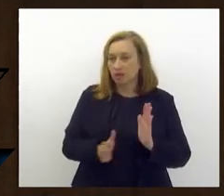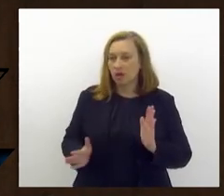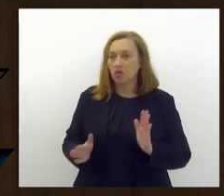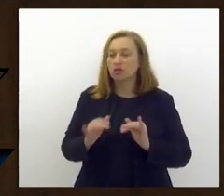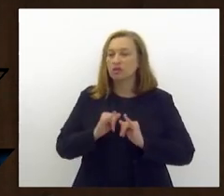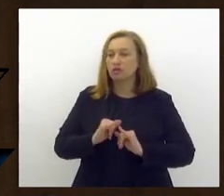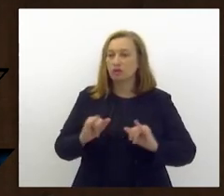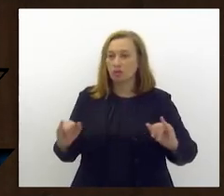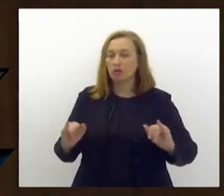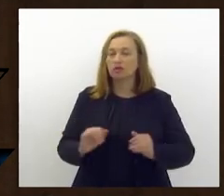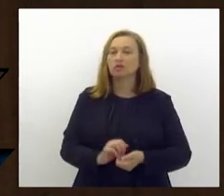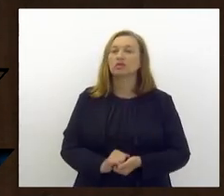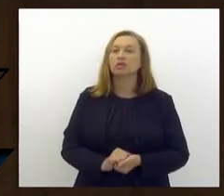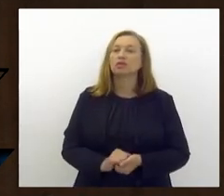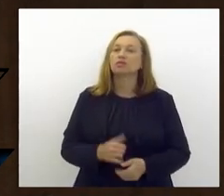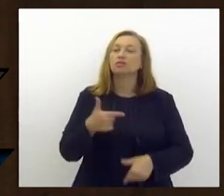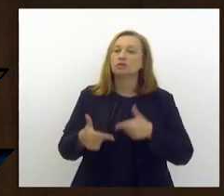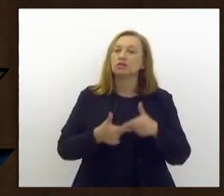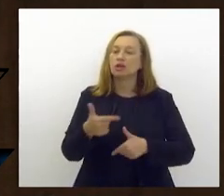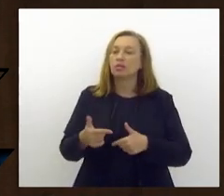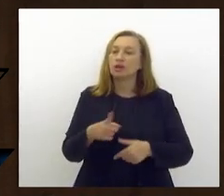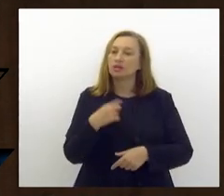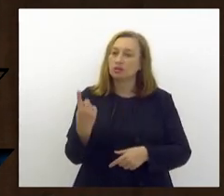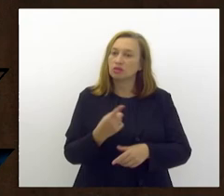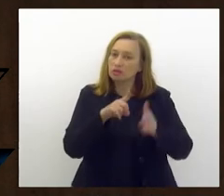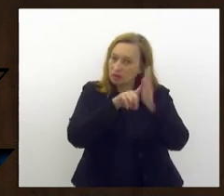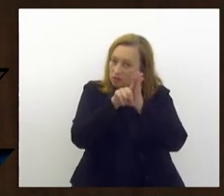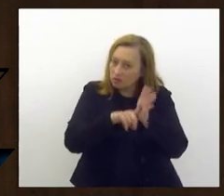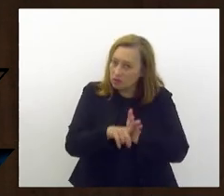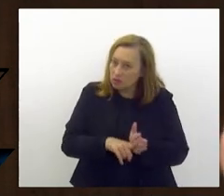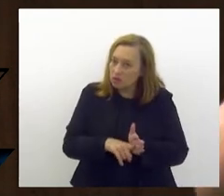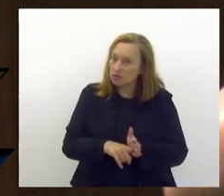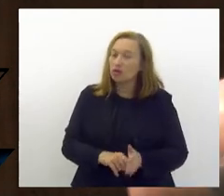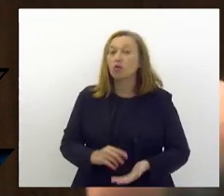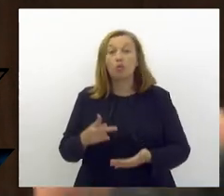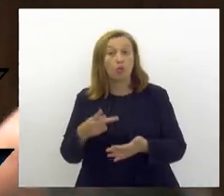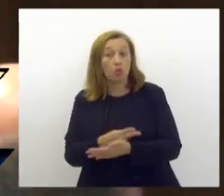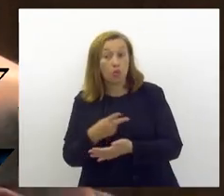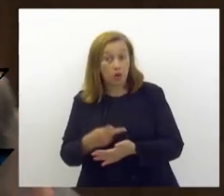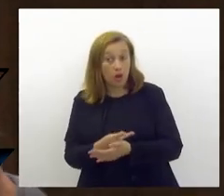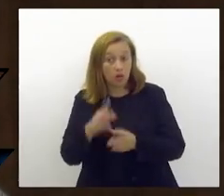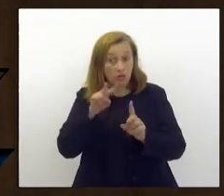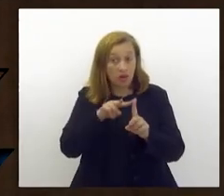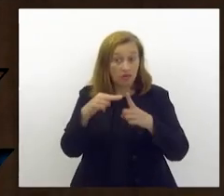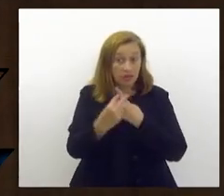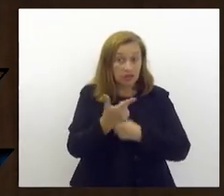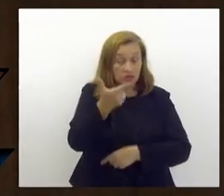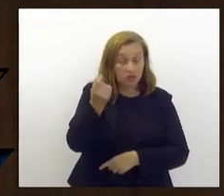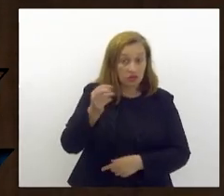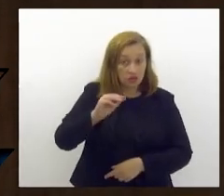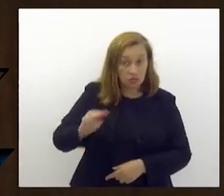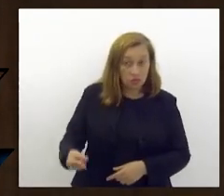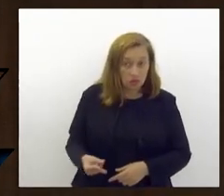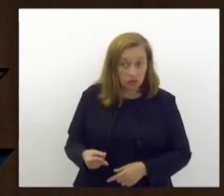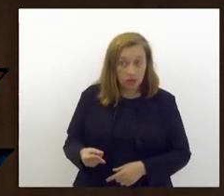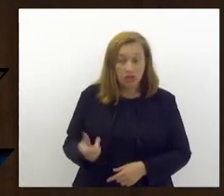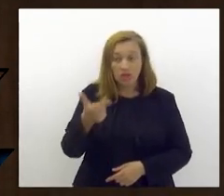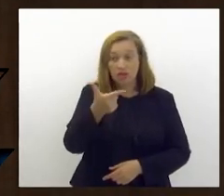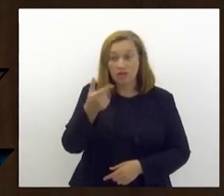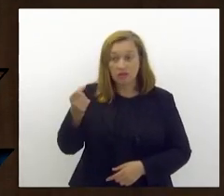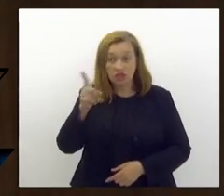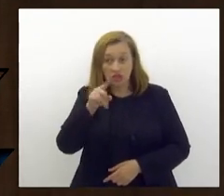informando, né, num trabalho nosso de fiscalização, o equívoco, né, do ponto de vista de 20 milhões em 20